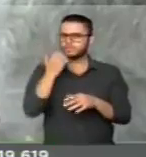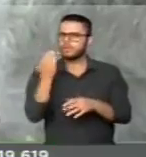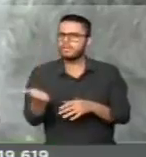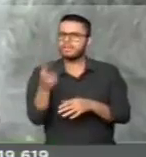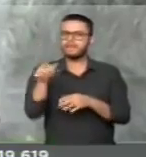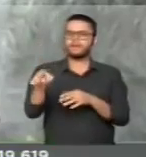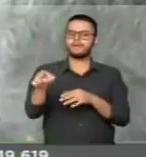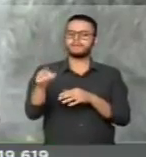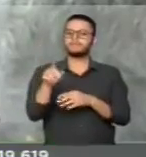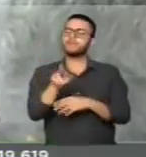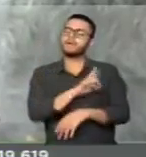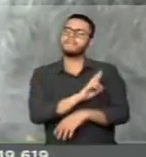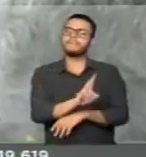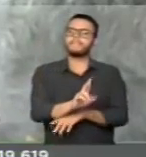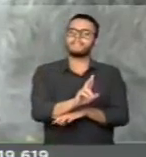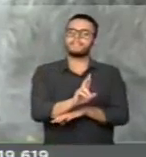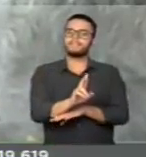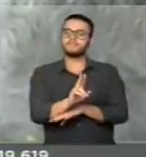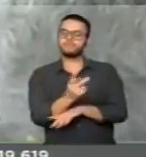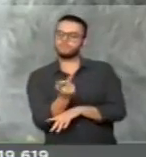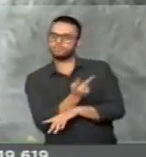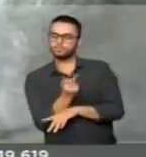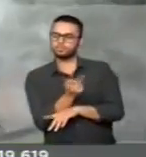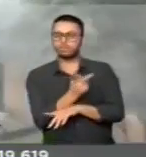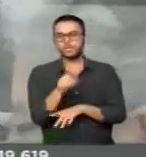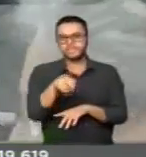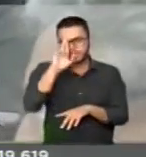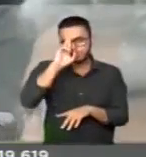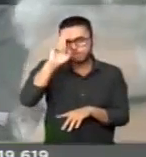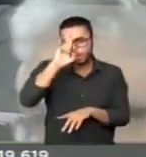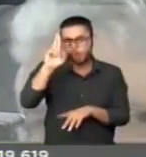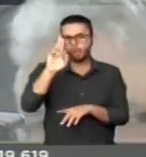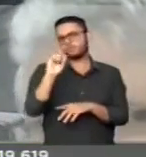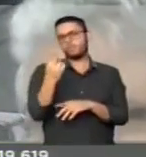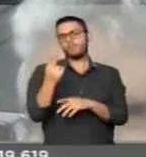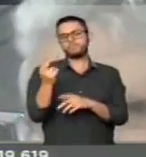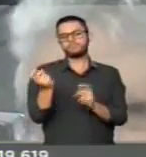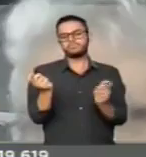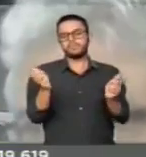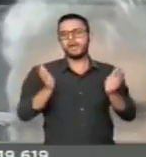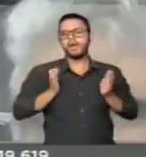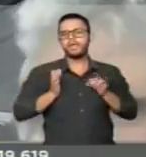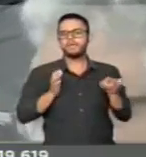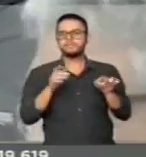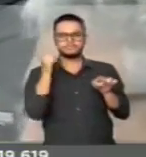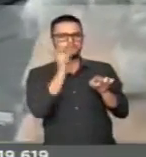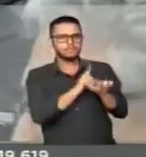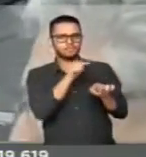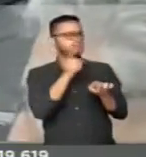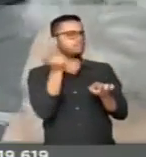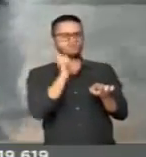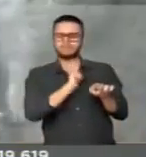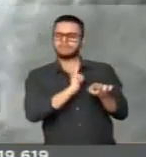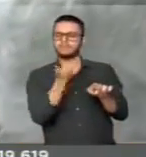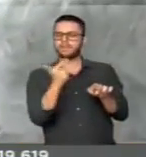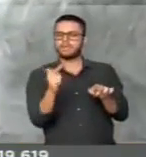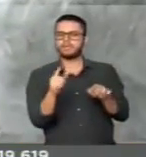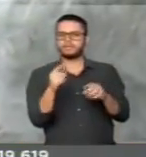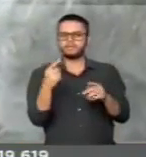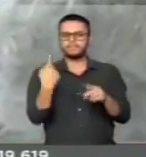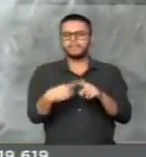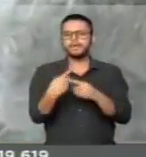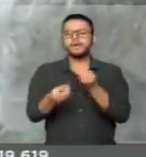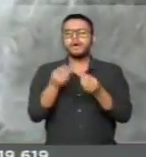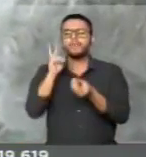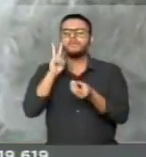como é representado, podem ser considerados donos ou proprietários do patrimônio objeto do trust. Seria de se estranhar ver um trust passeando pelas ruas de